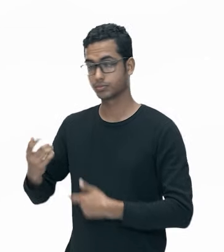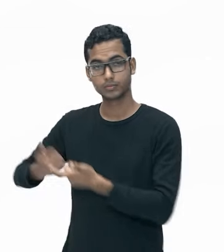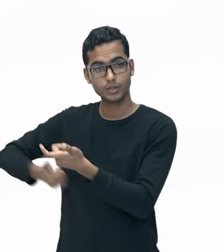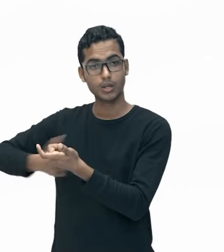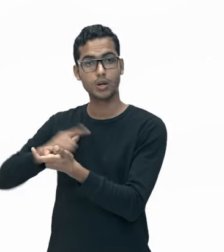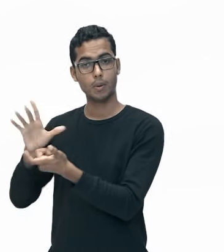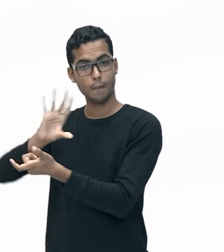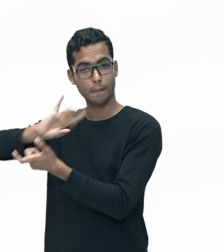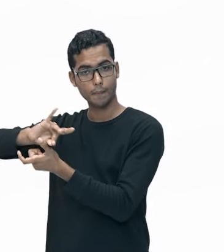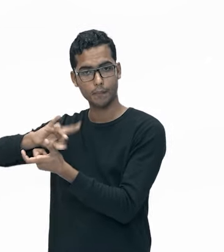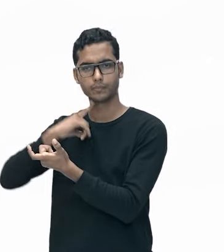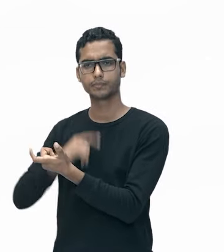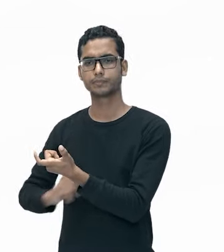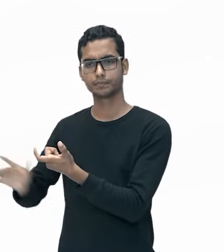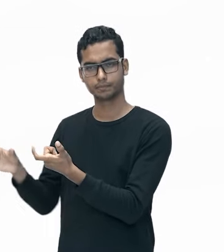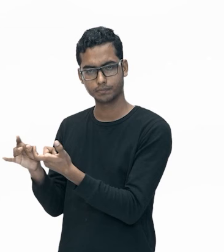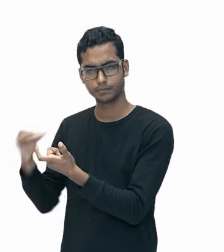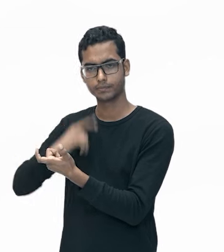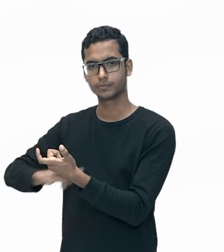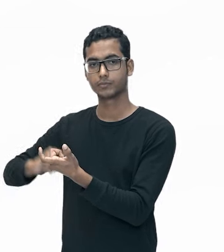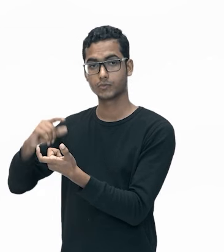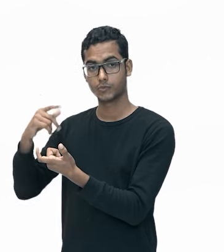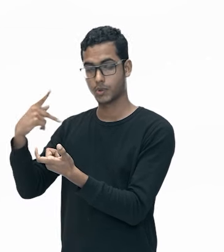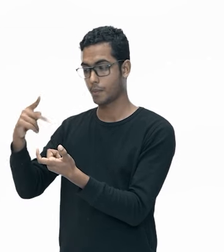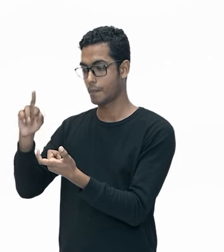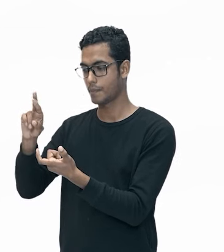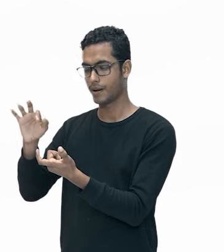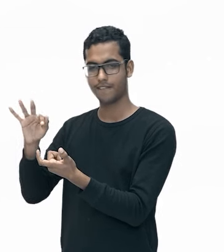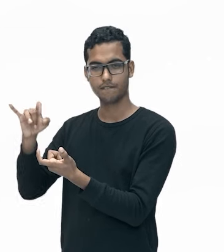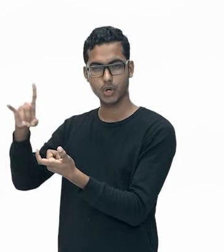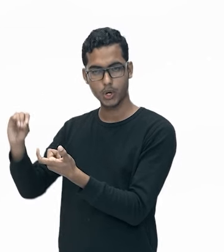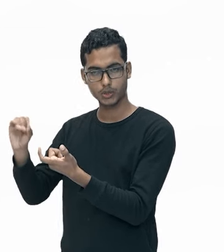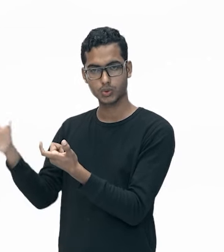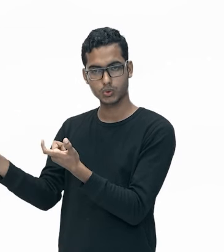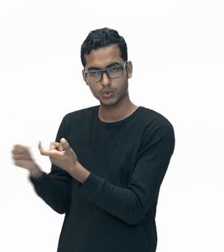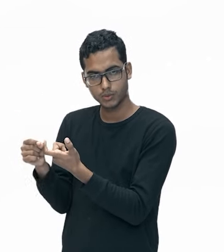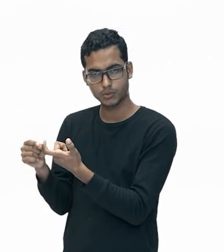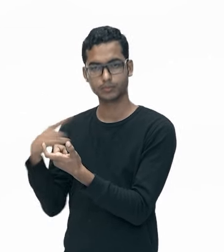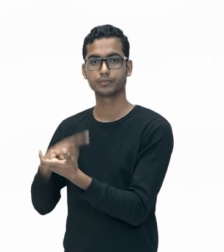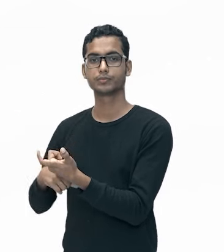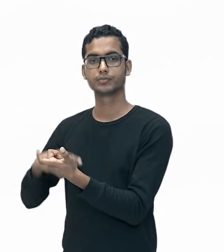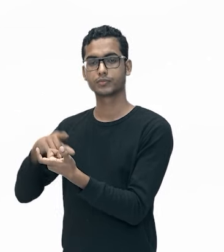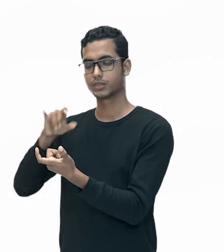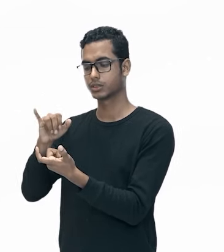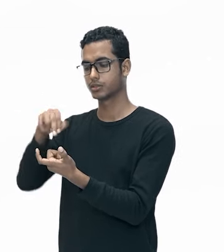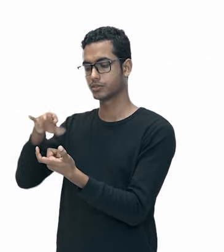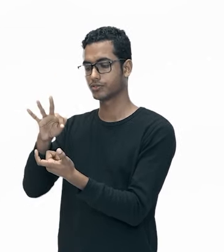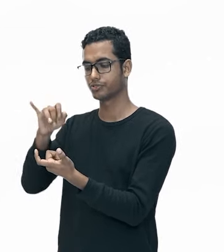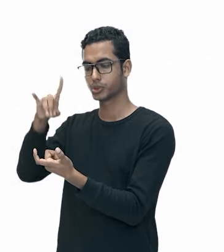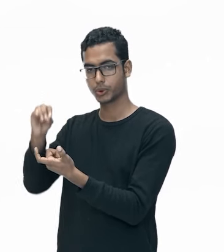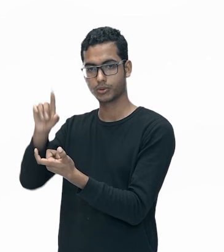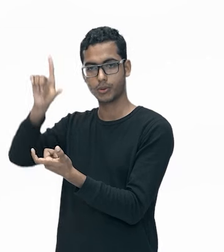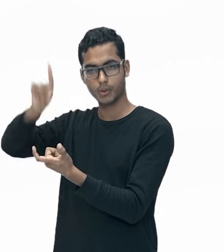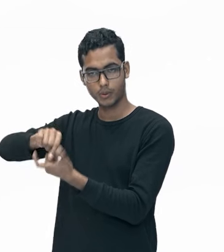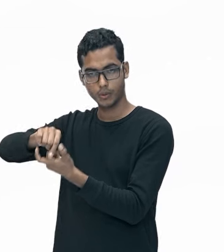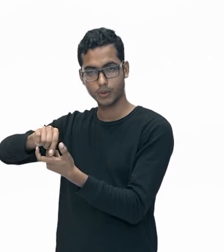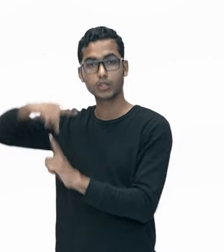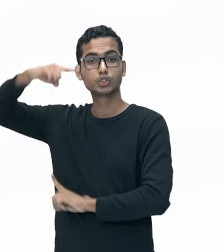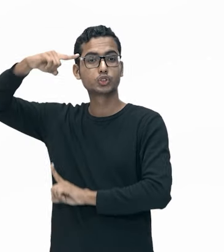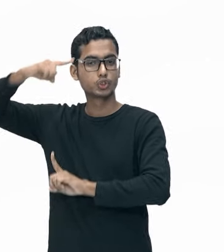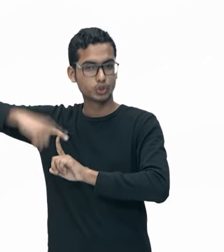a indica a quantidade de carbonos infixo que é a parte do meio do nome que indica o tipo de